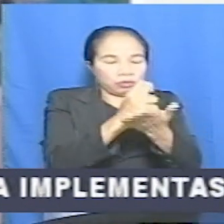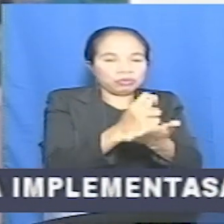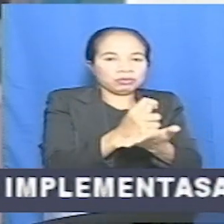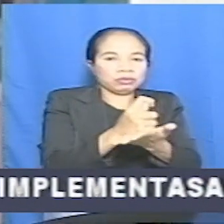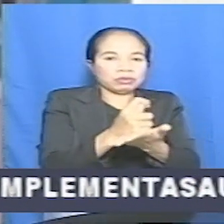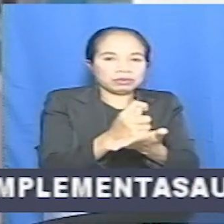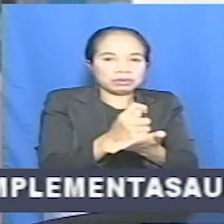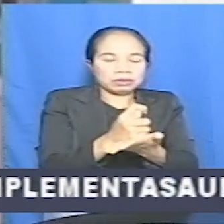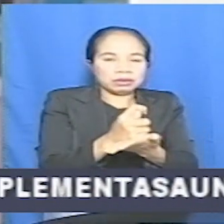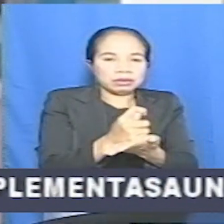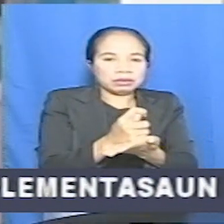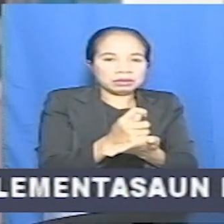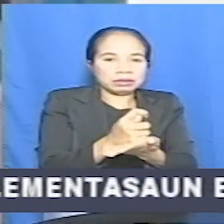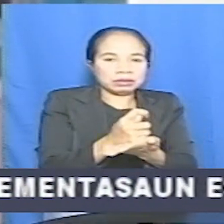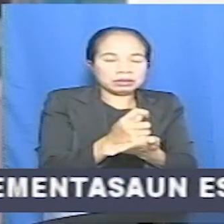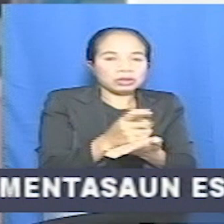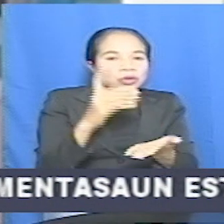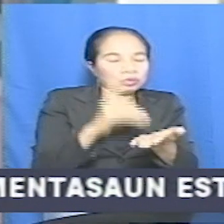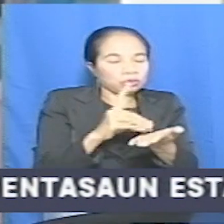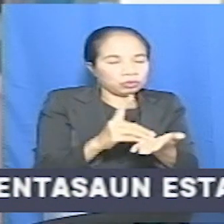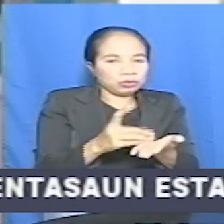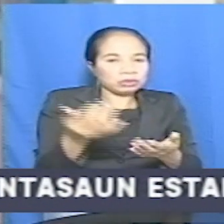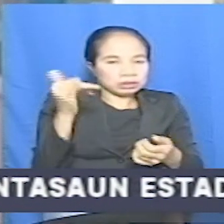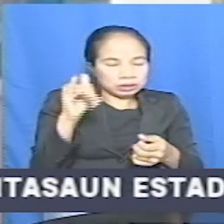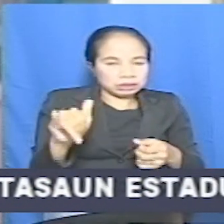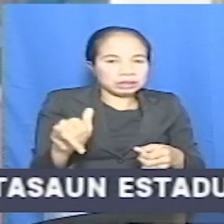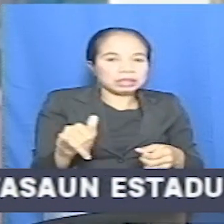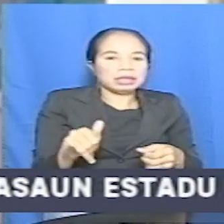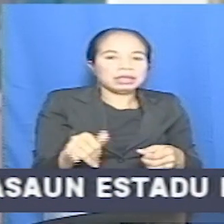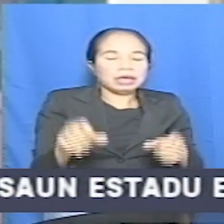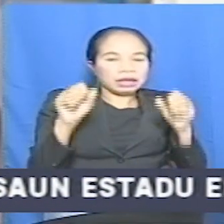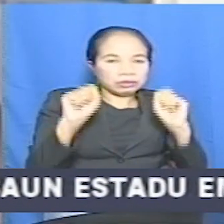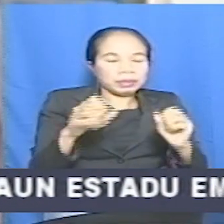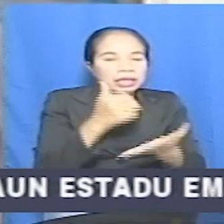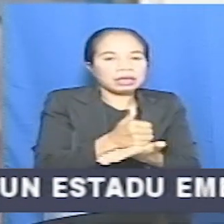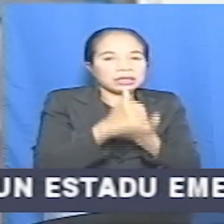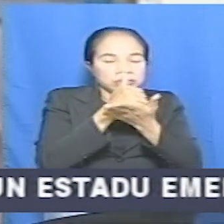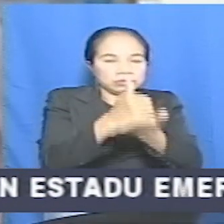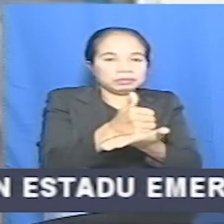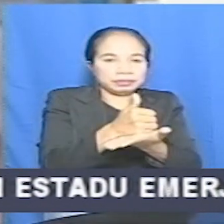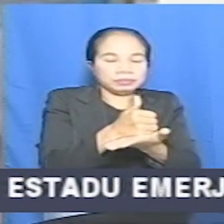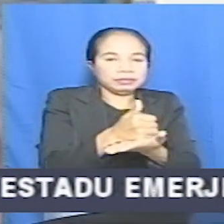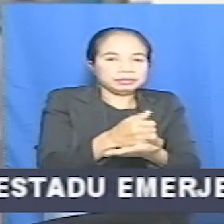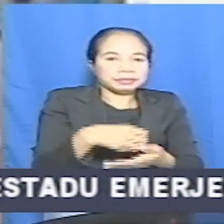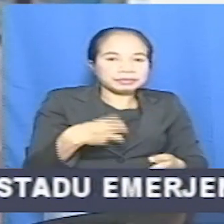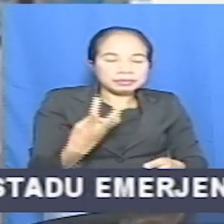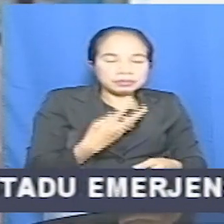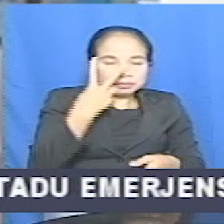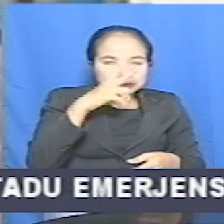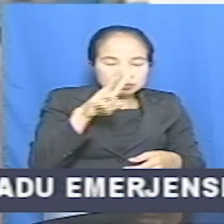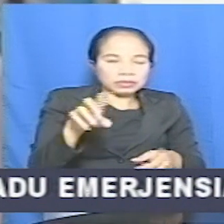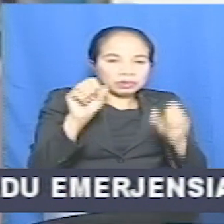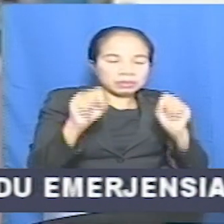equipa Iha Prontidown, facilidade de saúde seria Prontidown, a turma para bele responde. Ita harito, a tu bele apoio